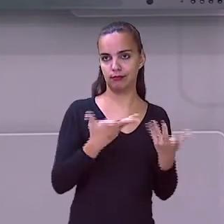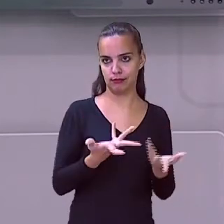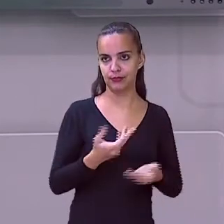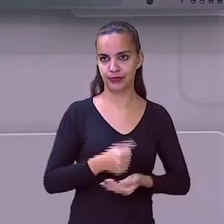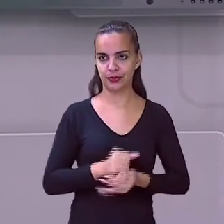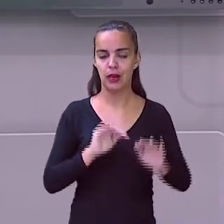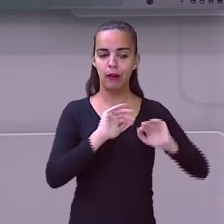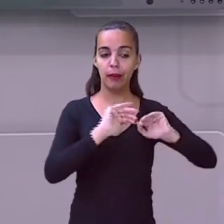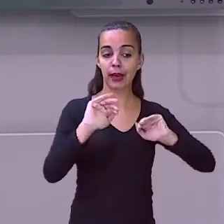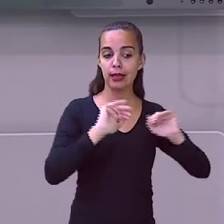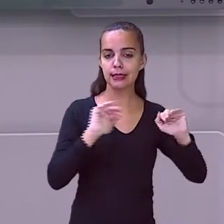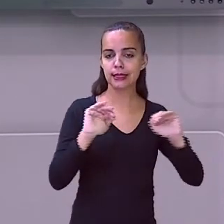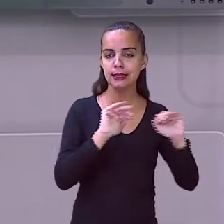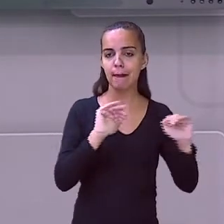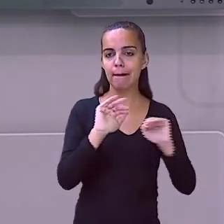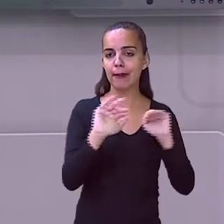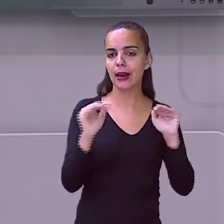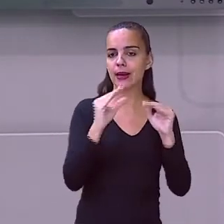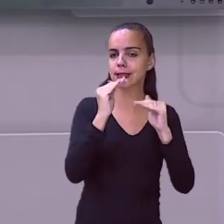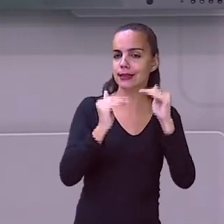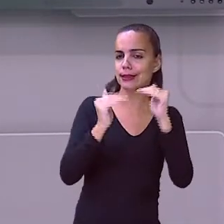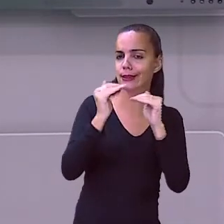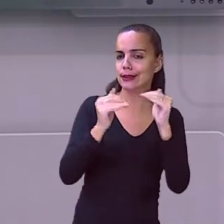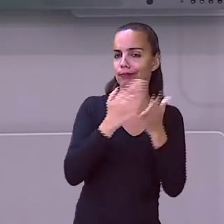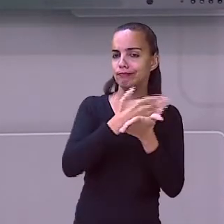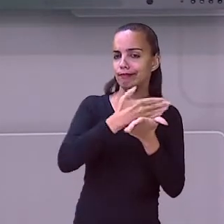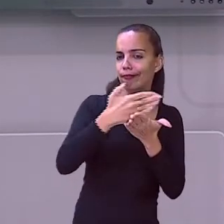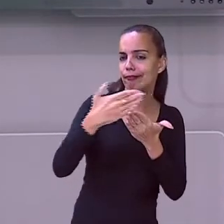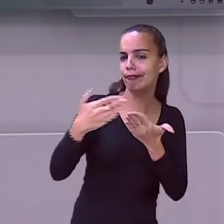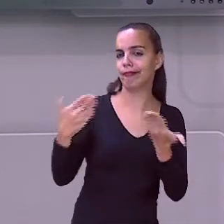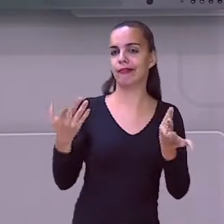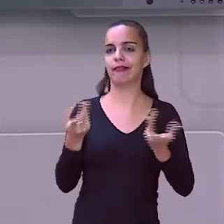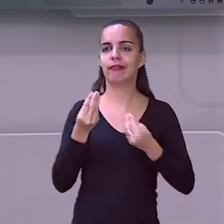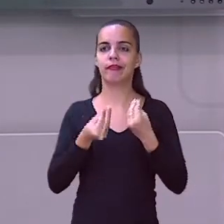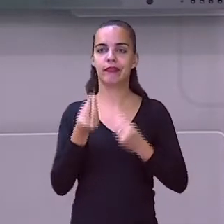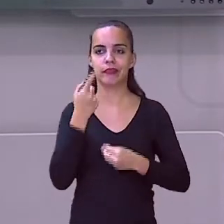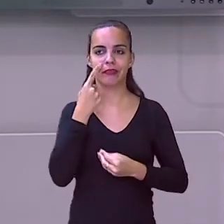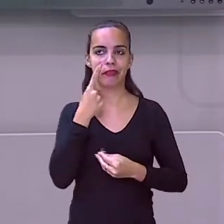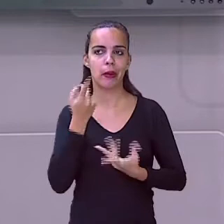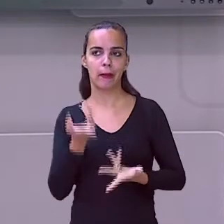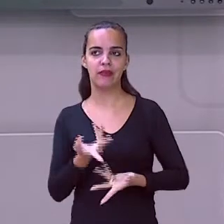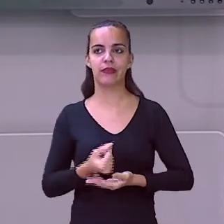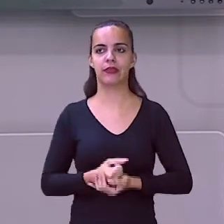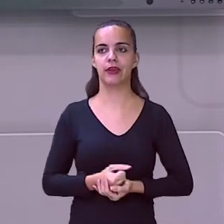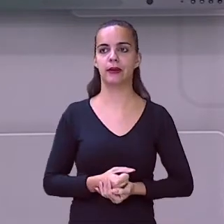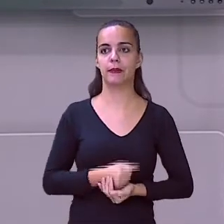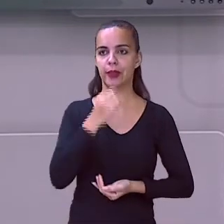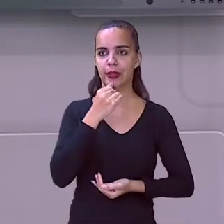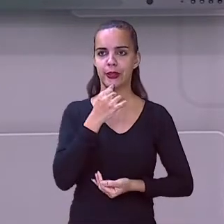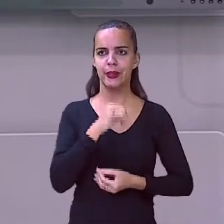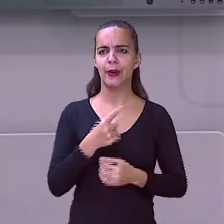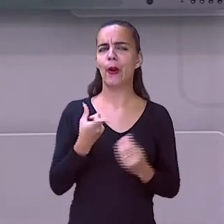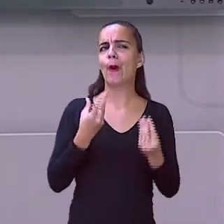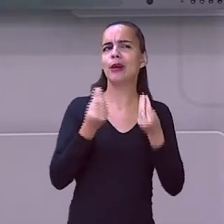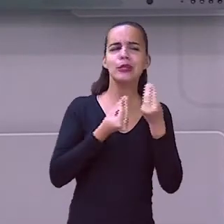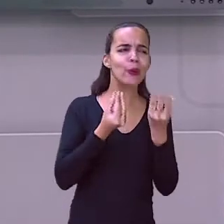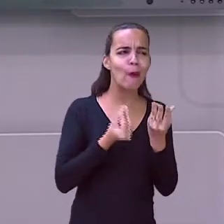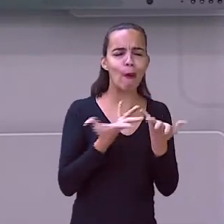de separação dos componentes de uma mistura. Então, eu tenho uma mistura. Que